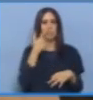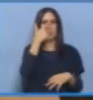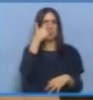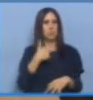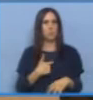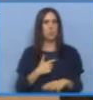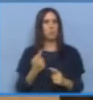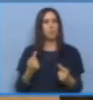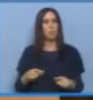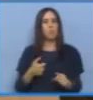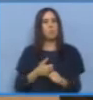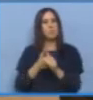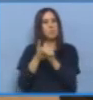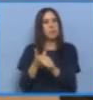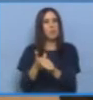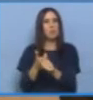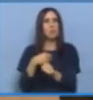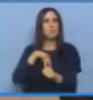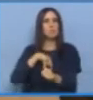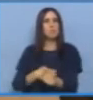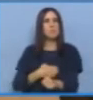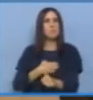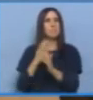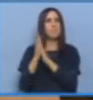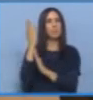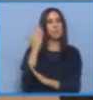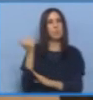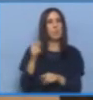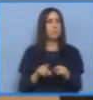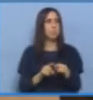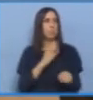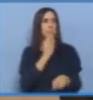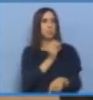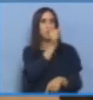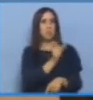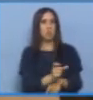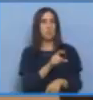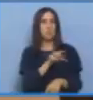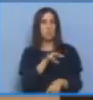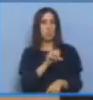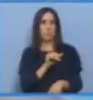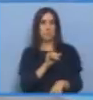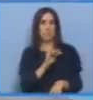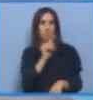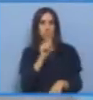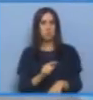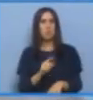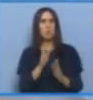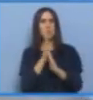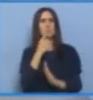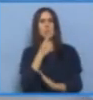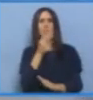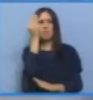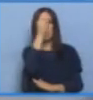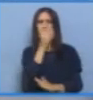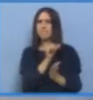que apenas seguiu aquilo que sente que Deus lhe chama, tal como Moisés. Moisés, quando Deus lhe disse sai da tua terra, deixa a